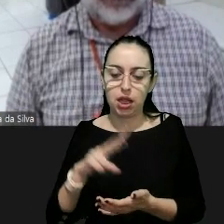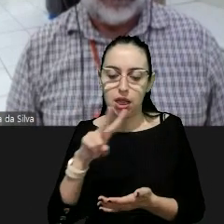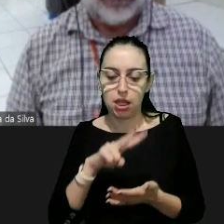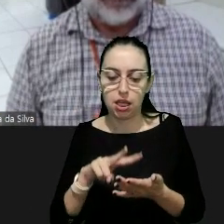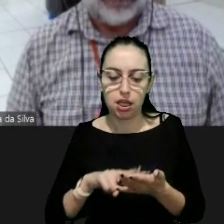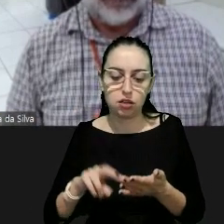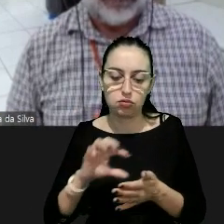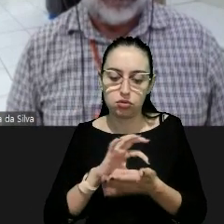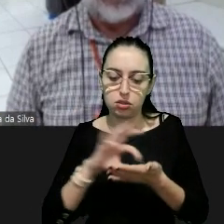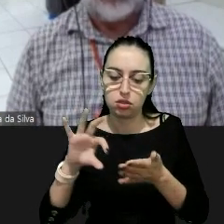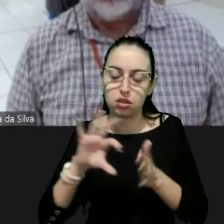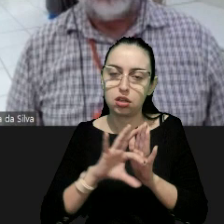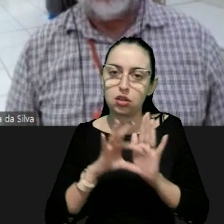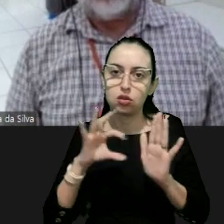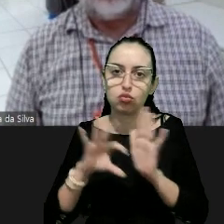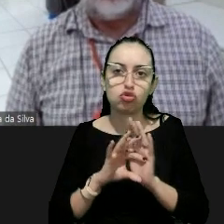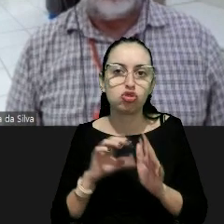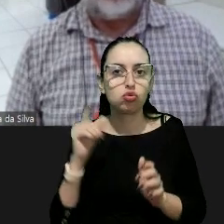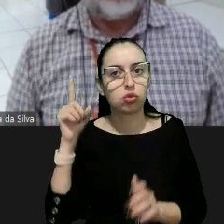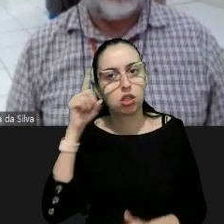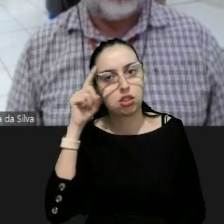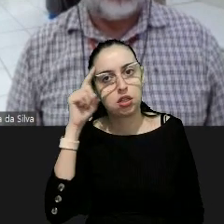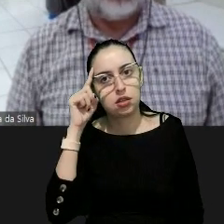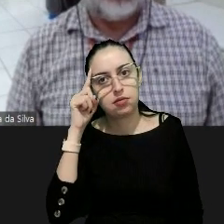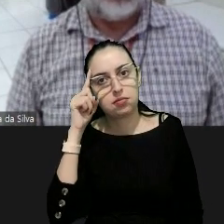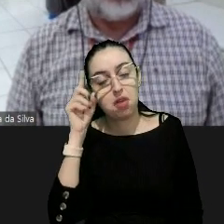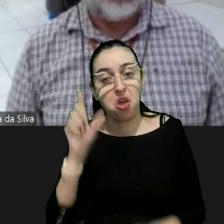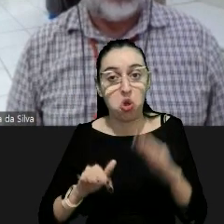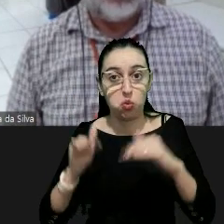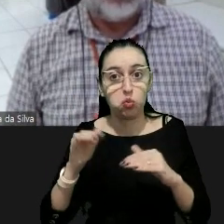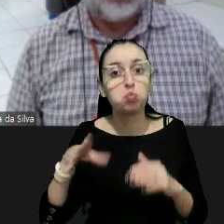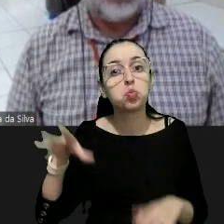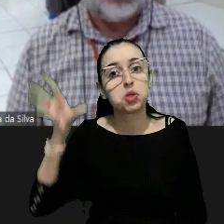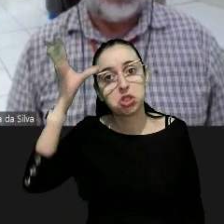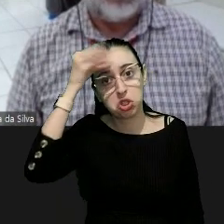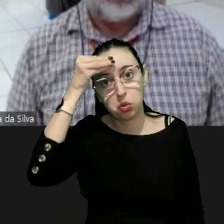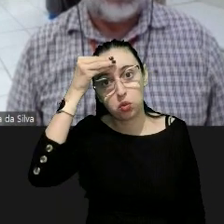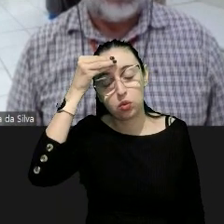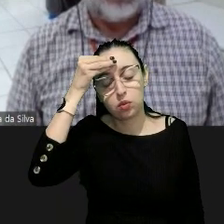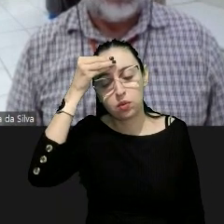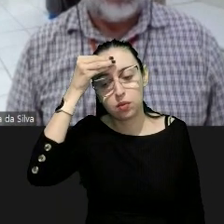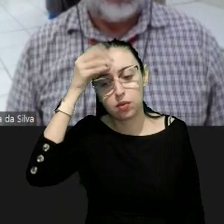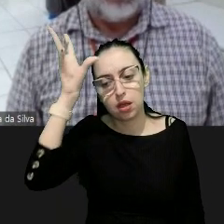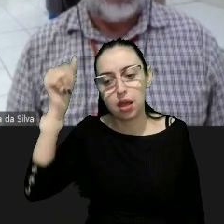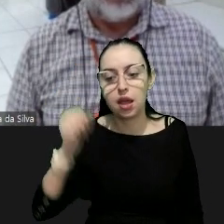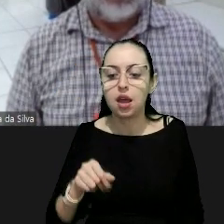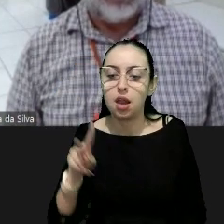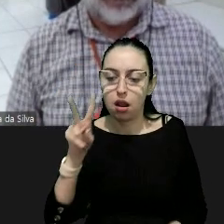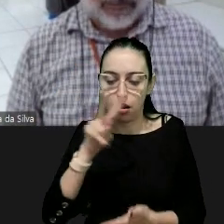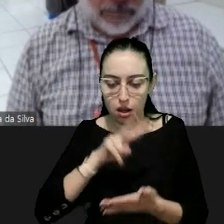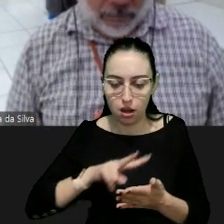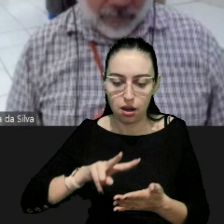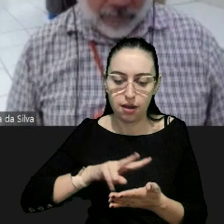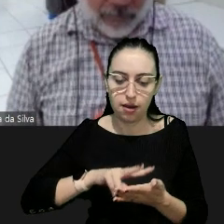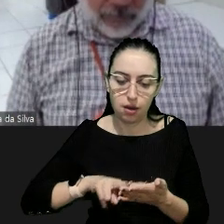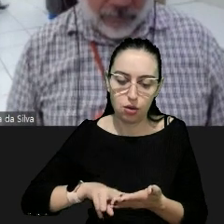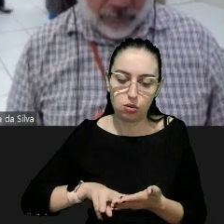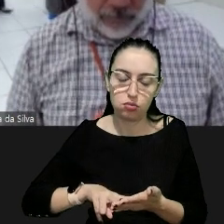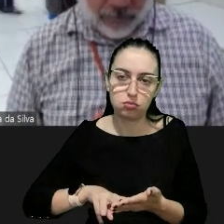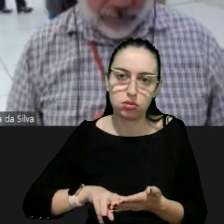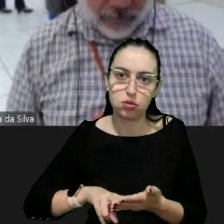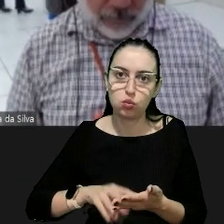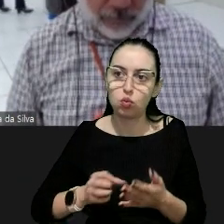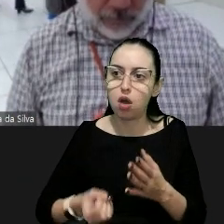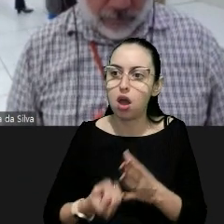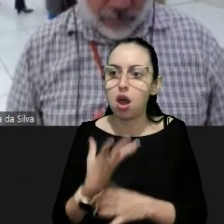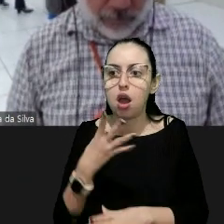é português, e lê 2 trechos para mim todos os dias. Alguns ele sabe de cor. Eu leio para